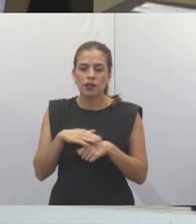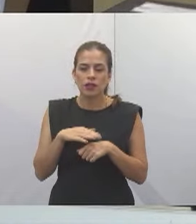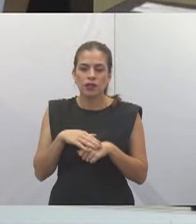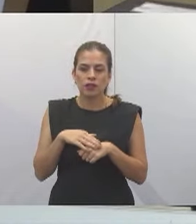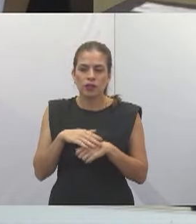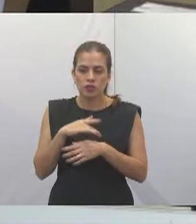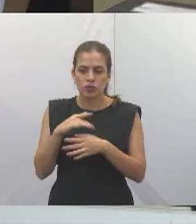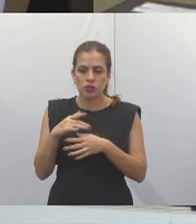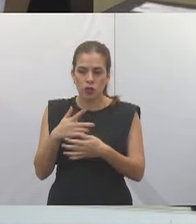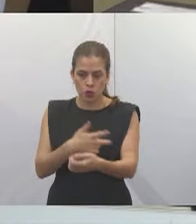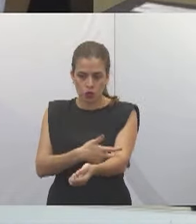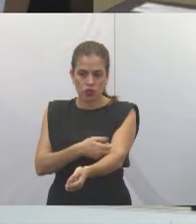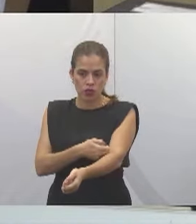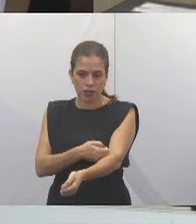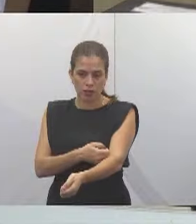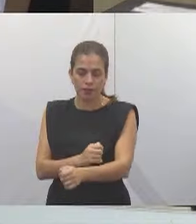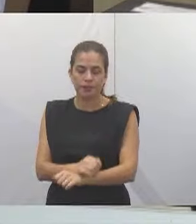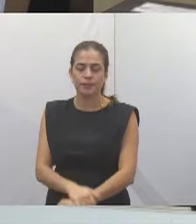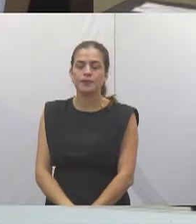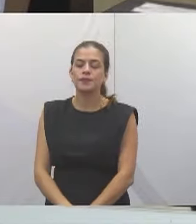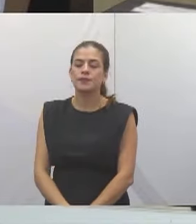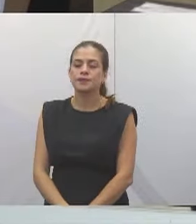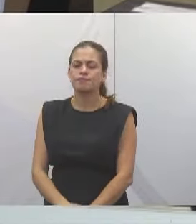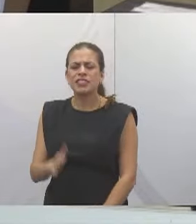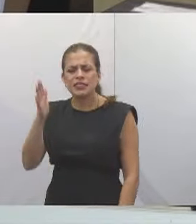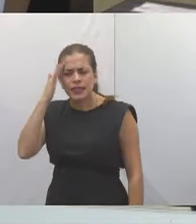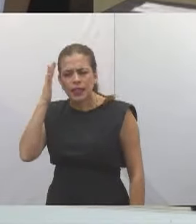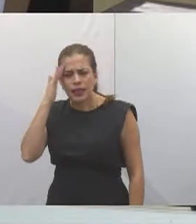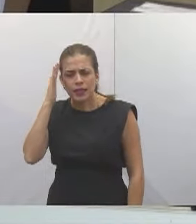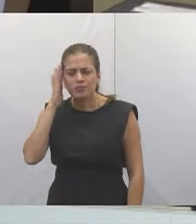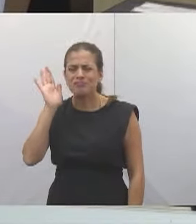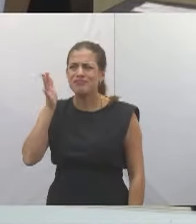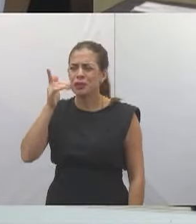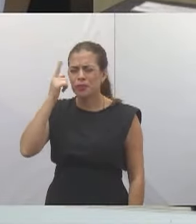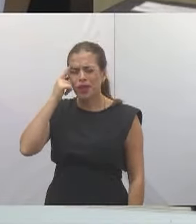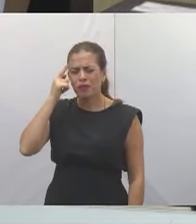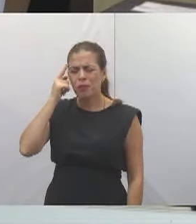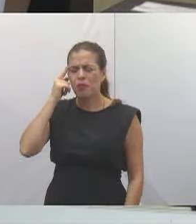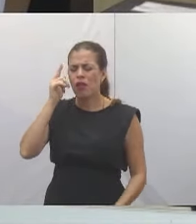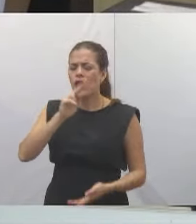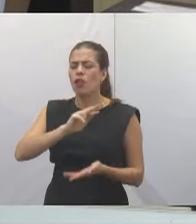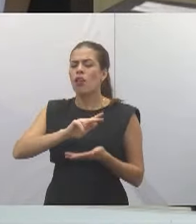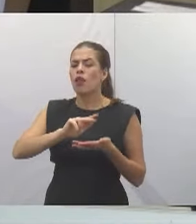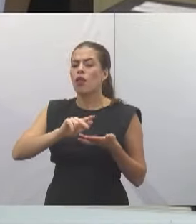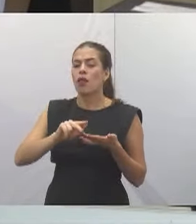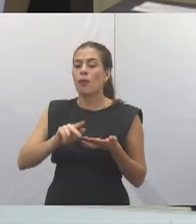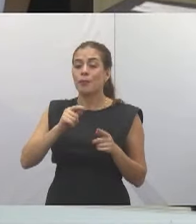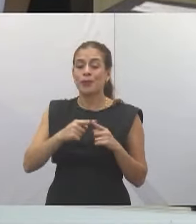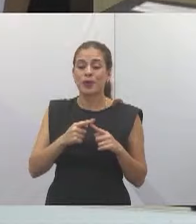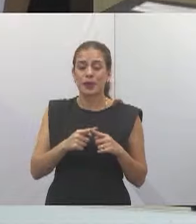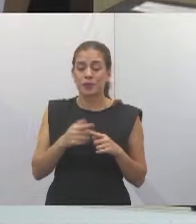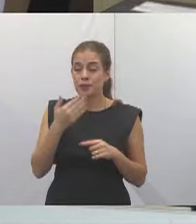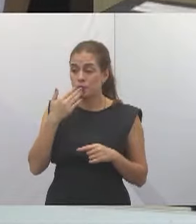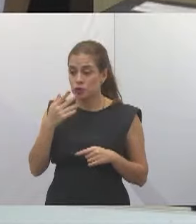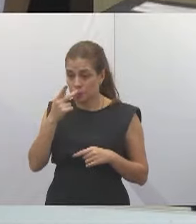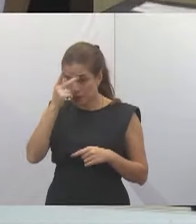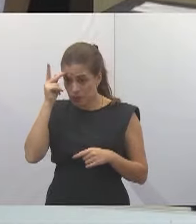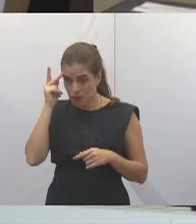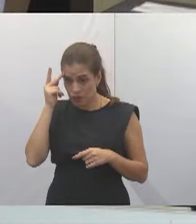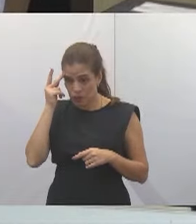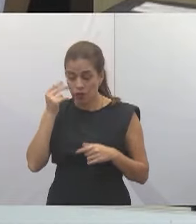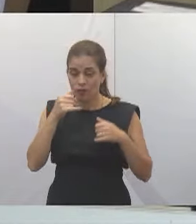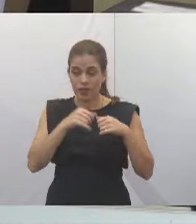colhe os exames, certo? A gente sabe, a gente já pensou em tudo, porque para eu pegar um funcionário para abrir unidade e ele